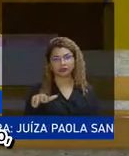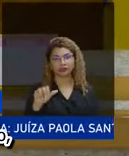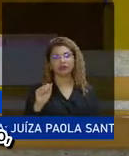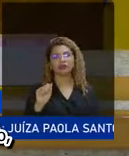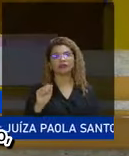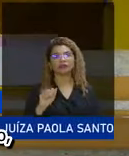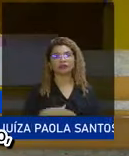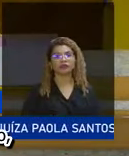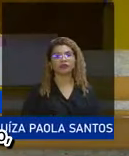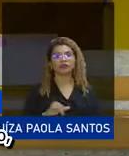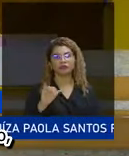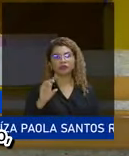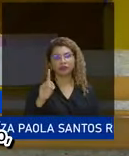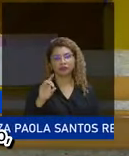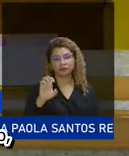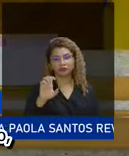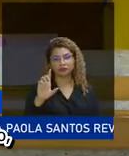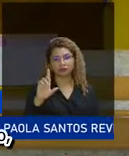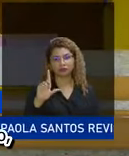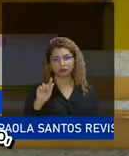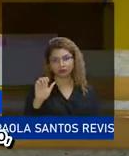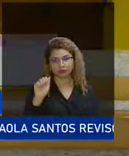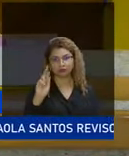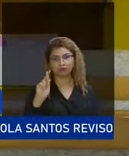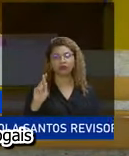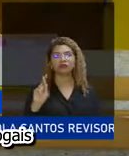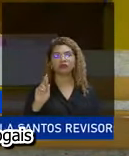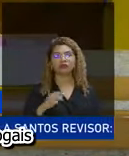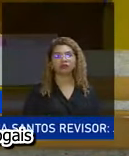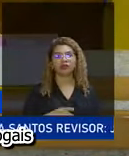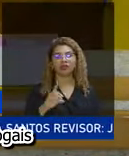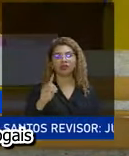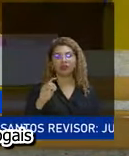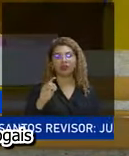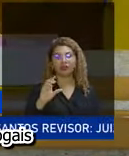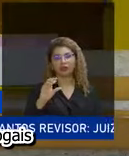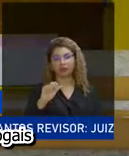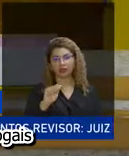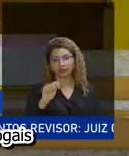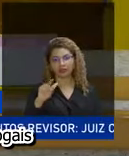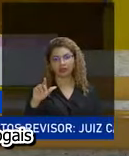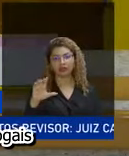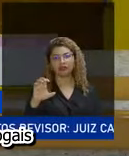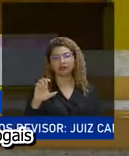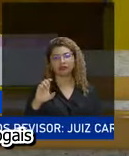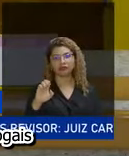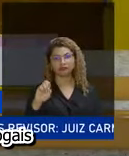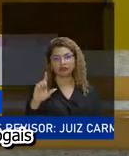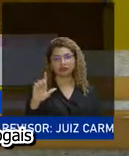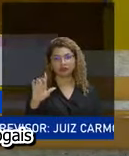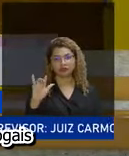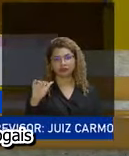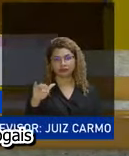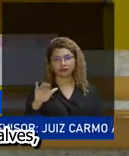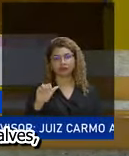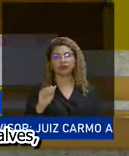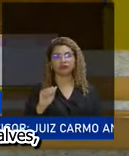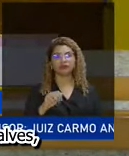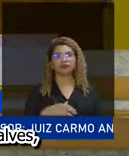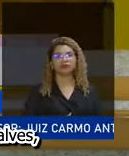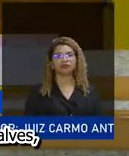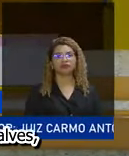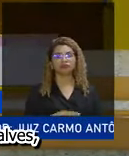Hildegar de Azevedo Gugel, Alcelina Leite Lobato, Eliana de Fátima Aguiar Freitas. Atuarão como vogais